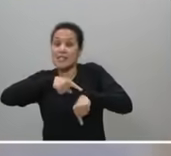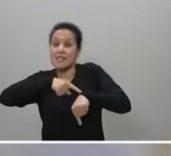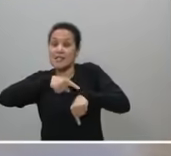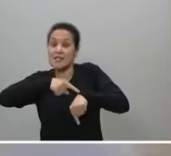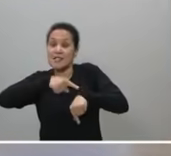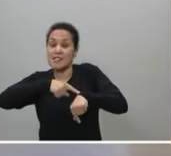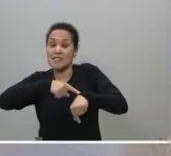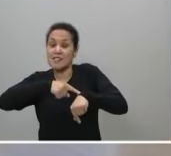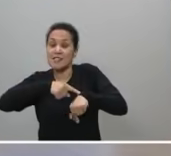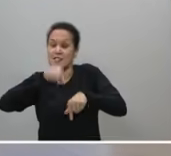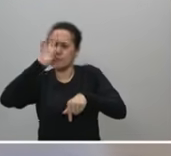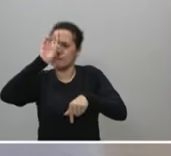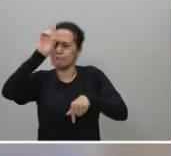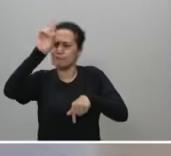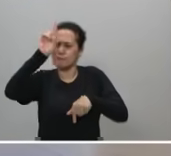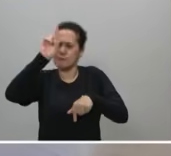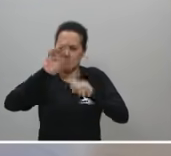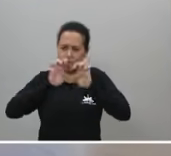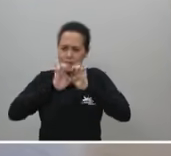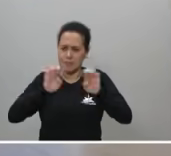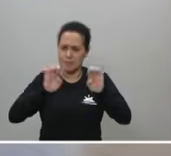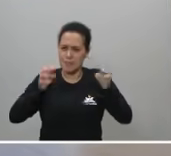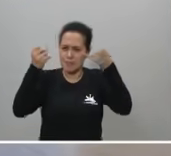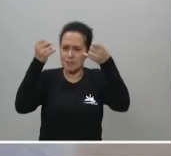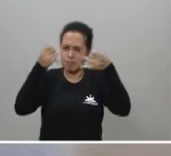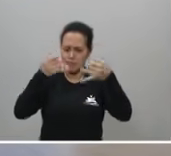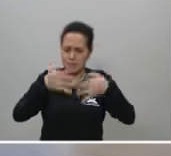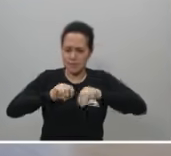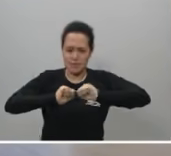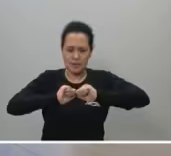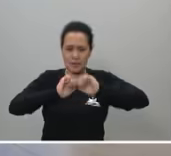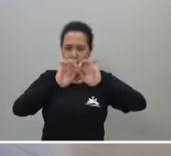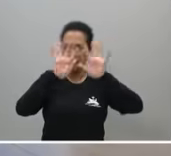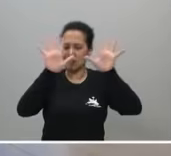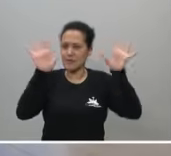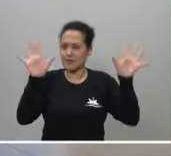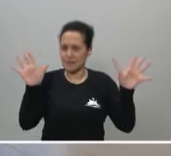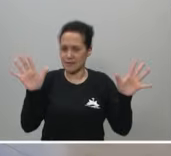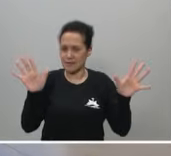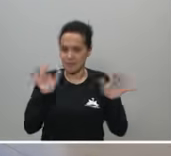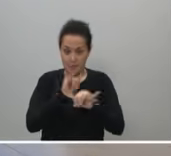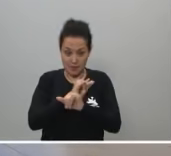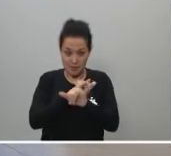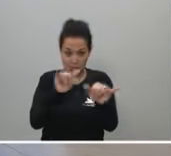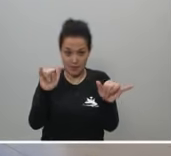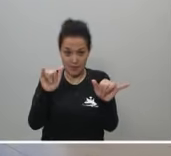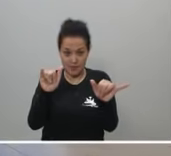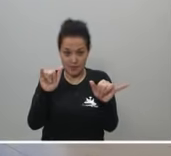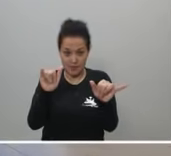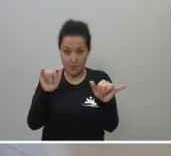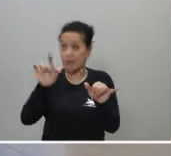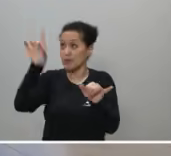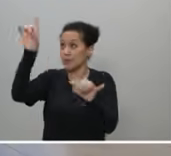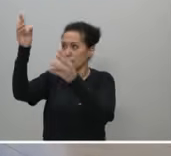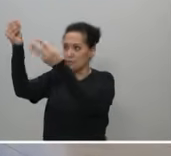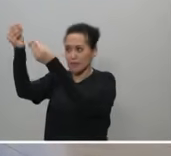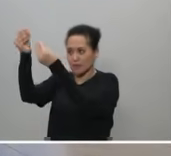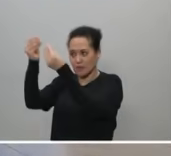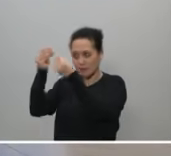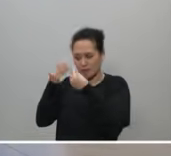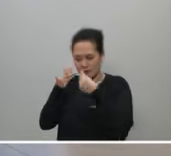Evangelho, com tanta clareza, nos fala que mandará o Defensor. Mas, atenção,